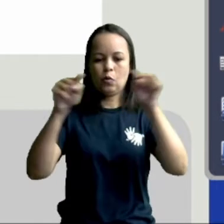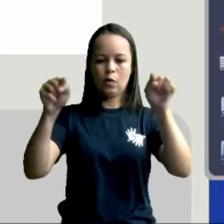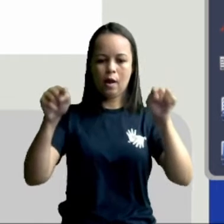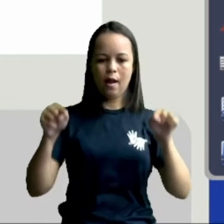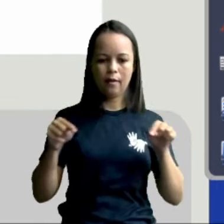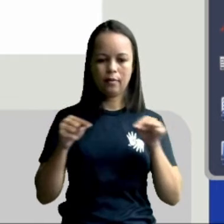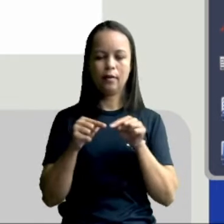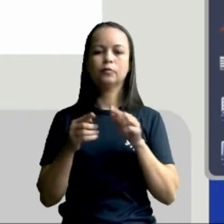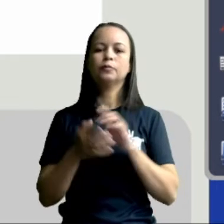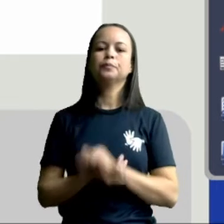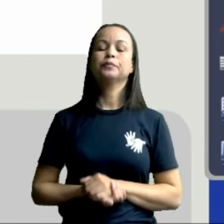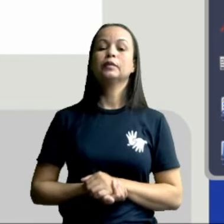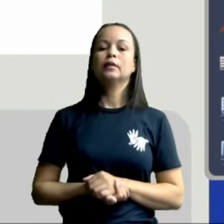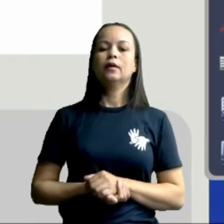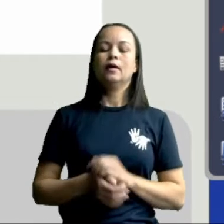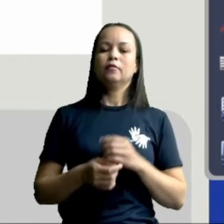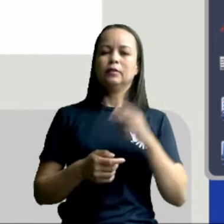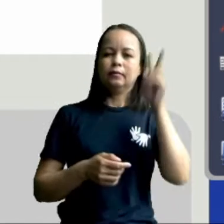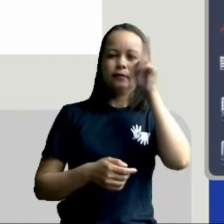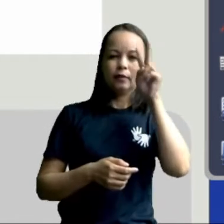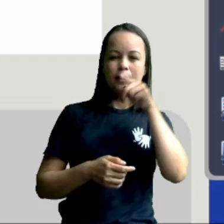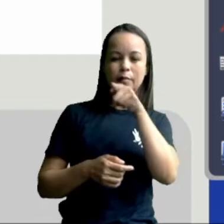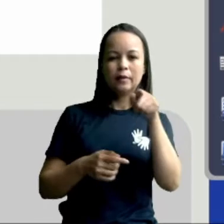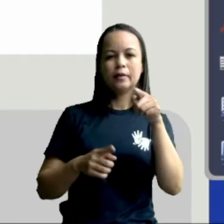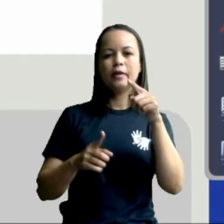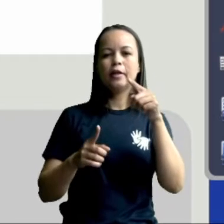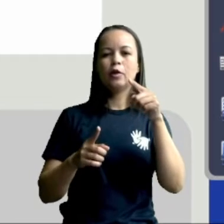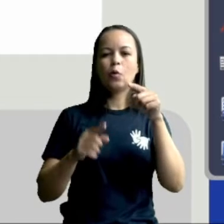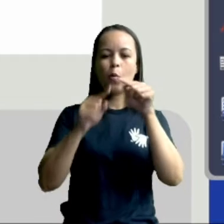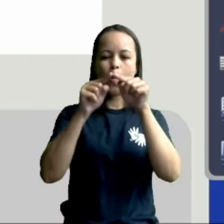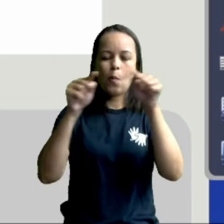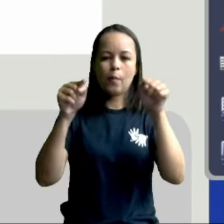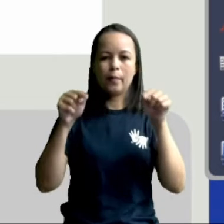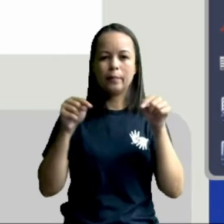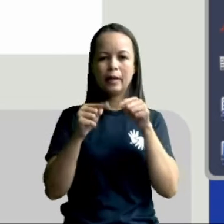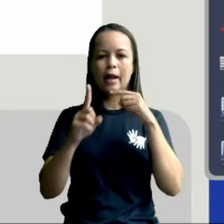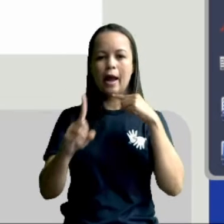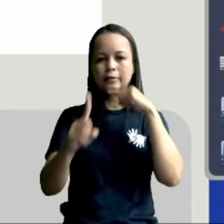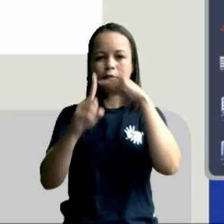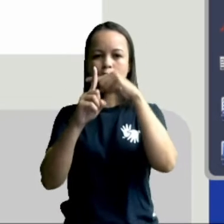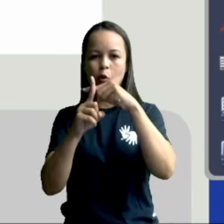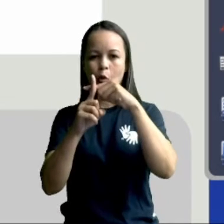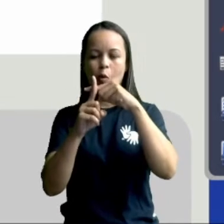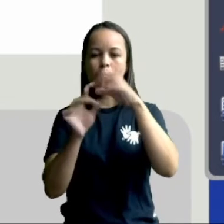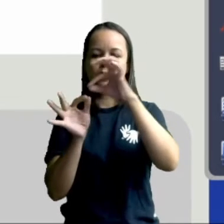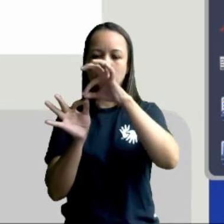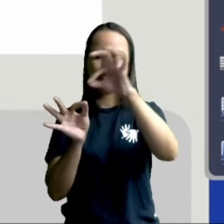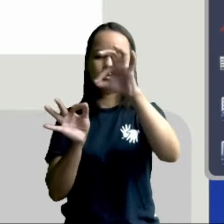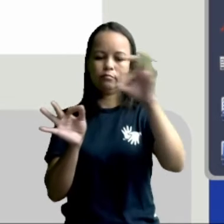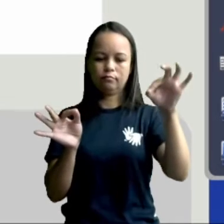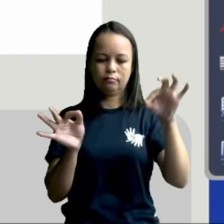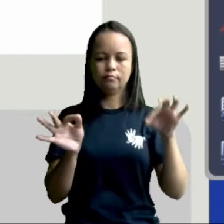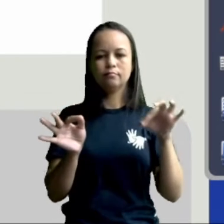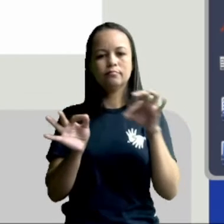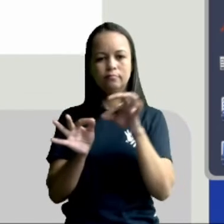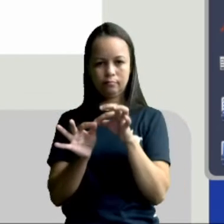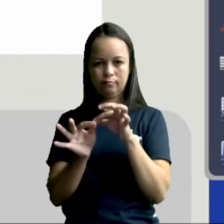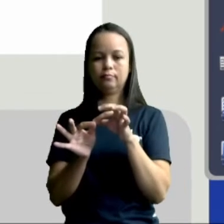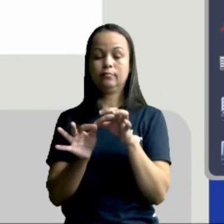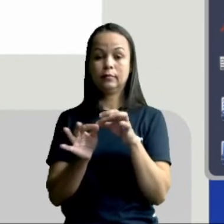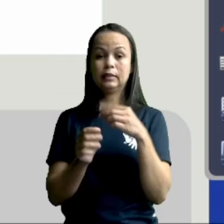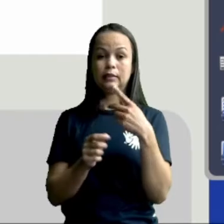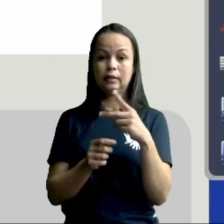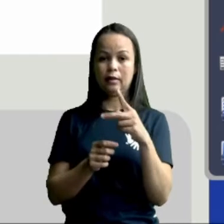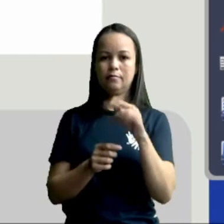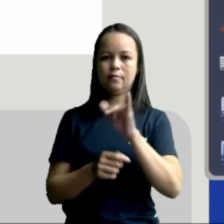Mas vocês lembram que o perímetro é a soma dos lados, né? Perímetro é a soma dos lados